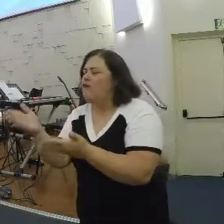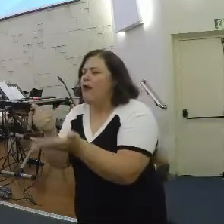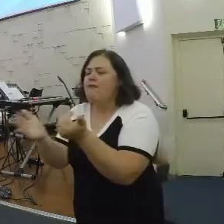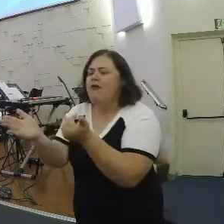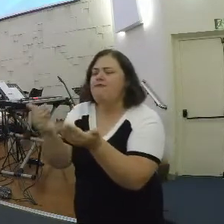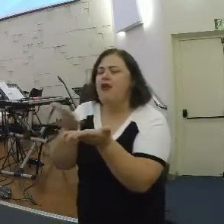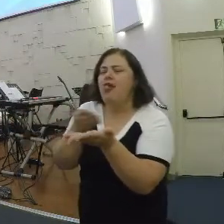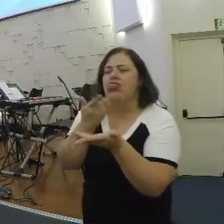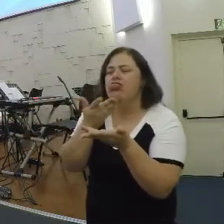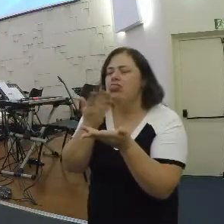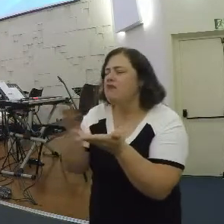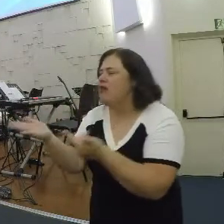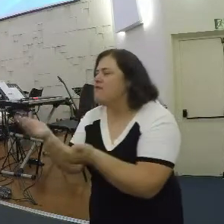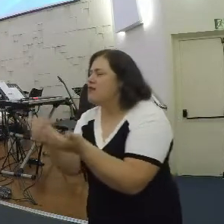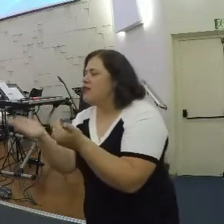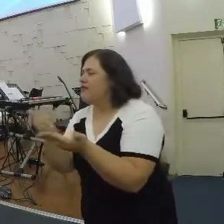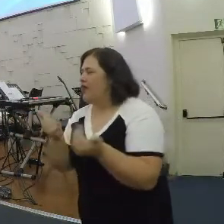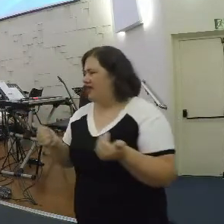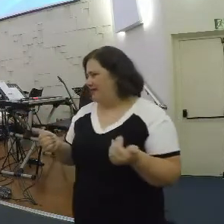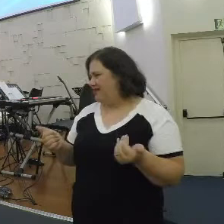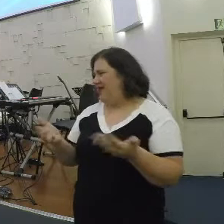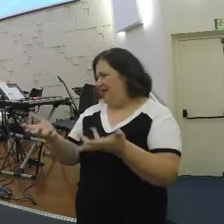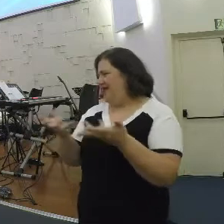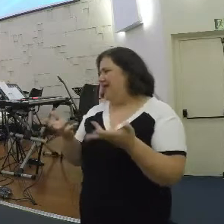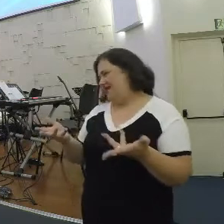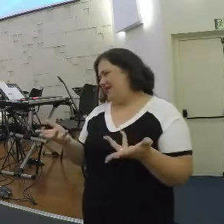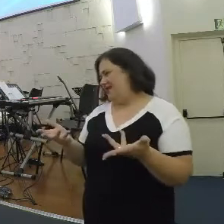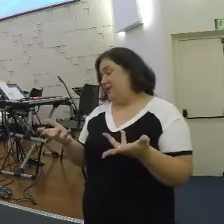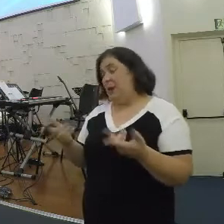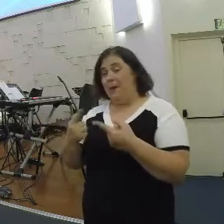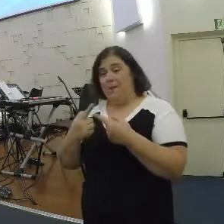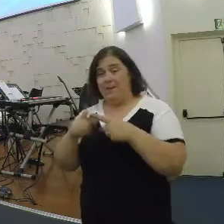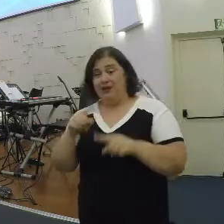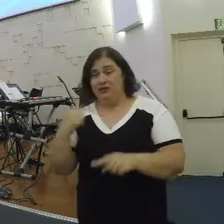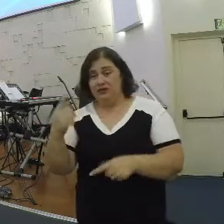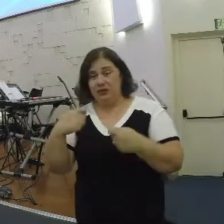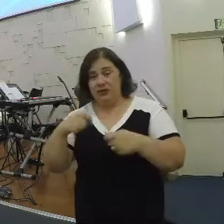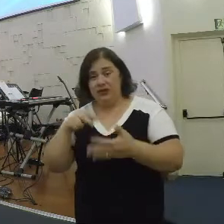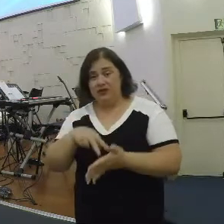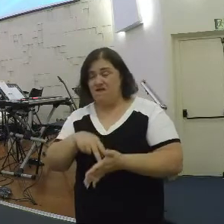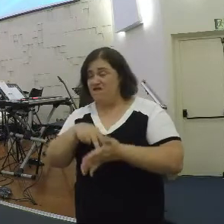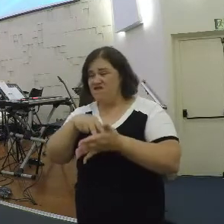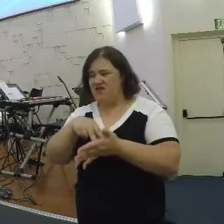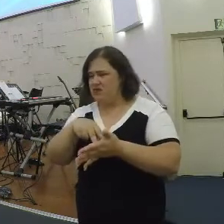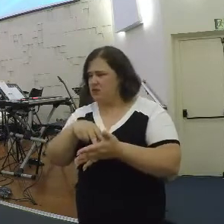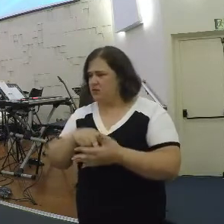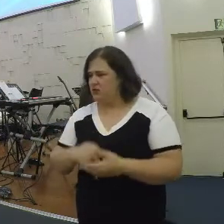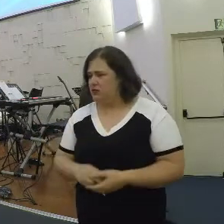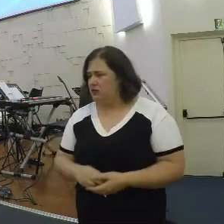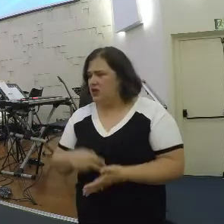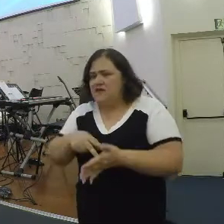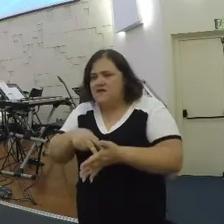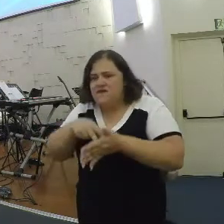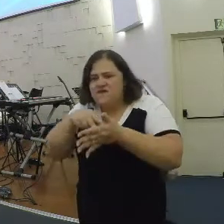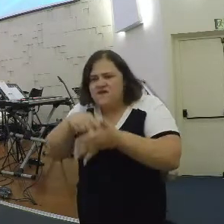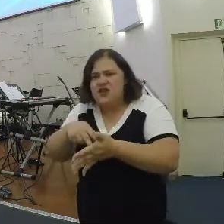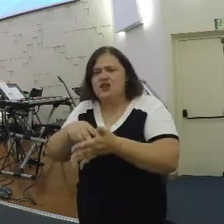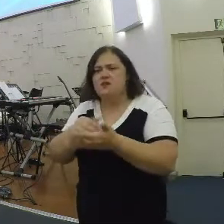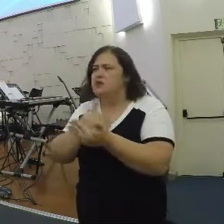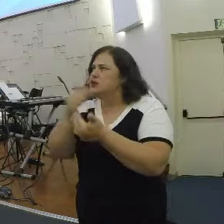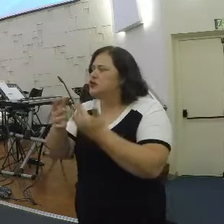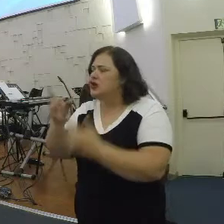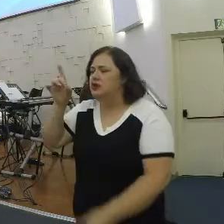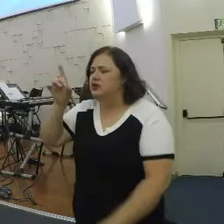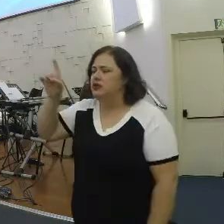seja a mensagem do Evangelho, você precisa viver o Evangelho, viver em Cristo e dar frutos para